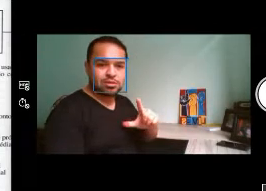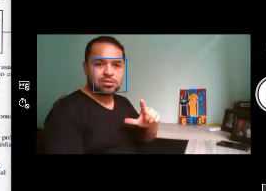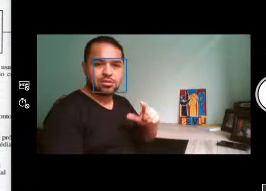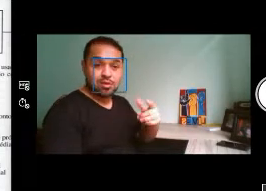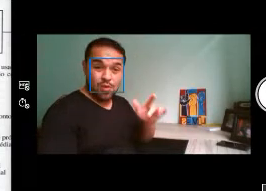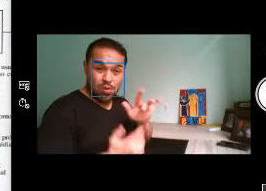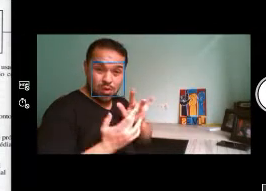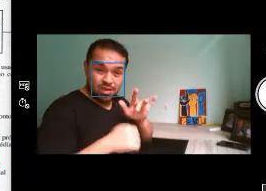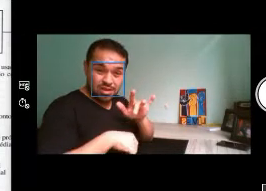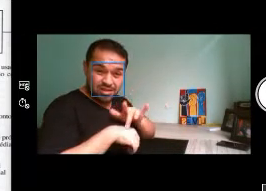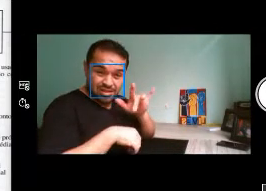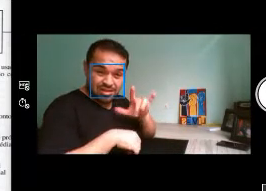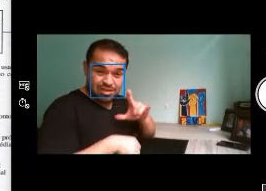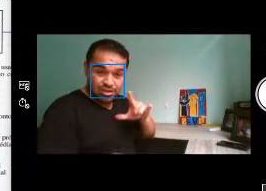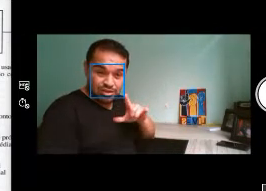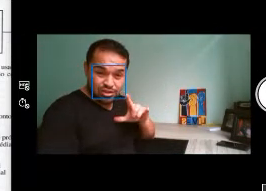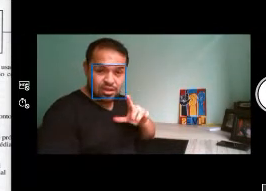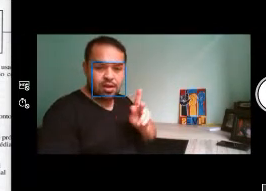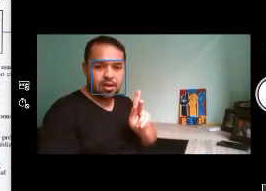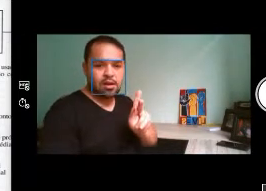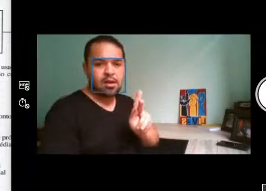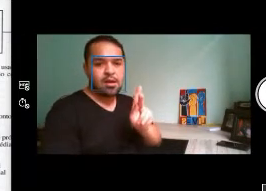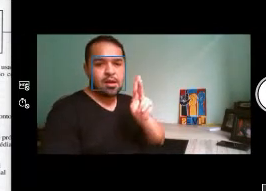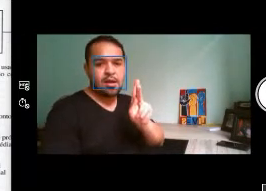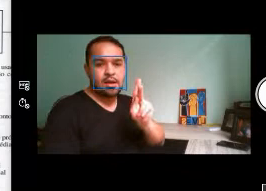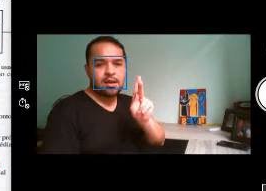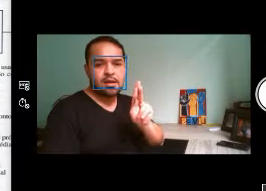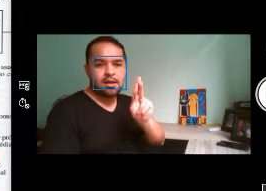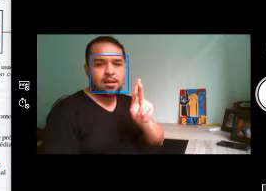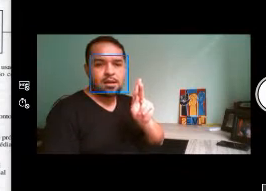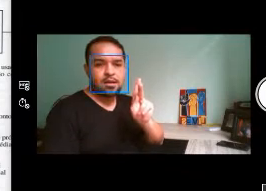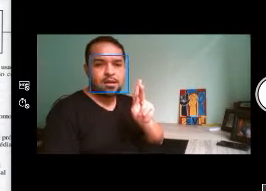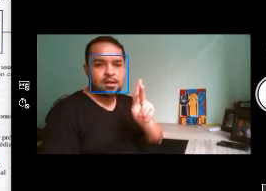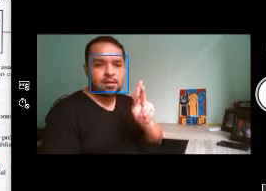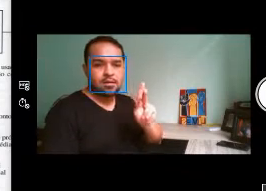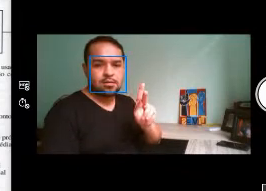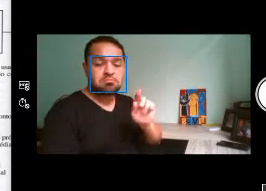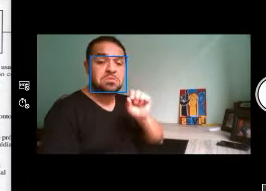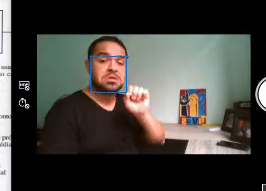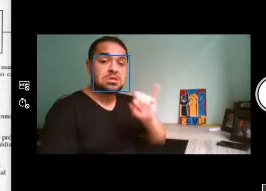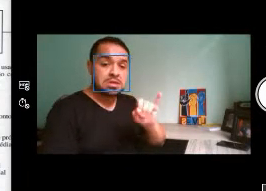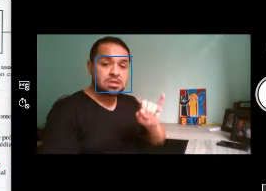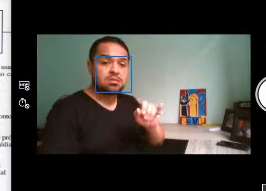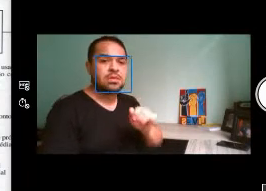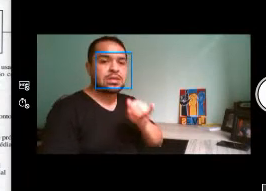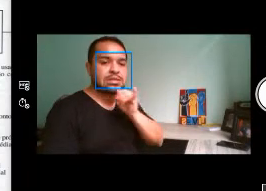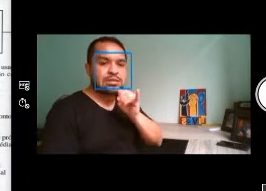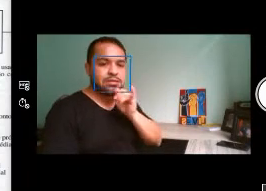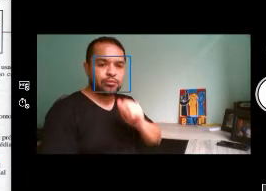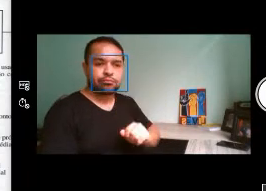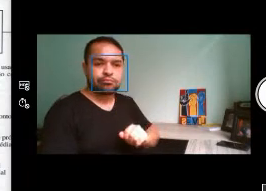ódio, tem um toque, então eu tenho o símbolo K, que indica o toque.